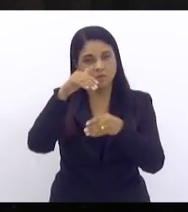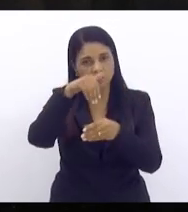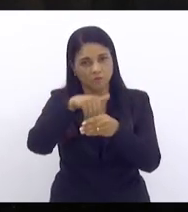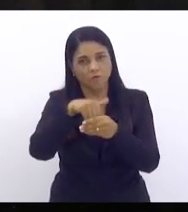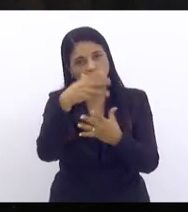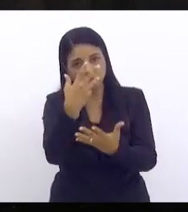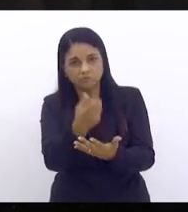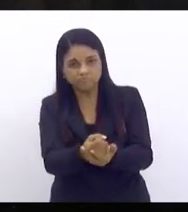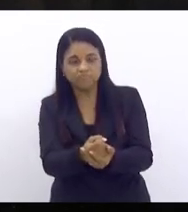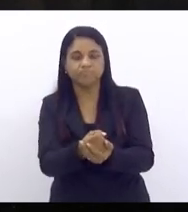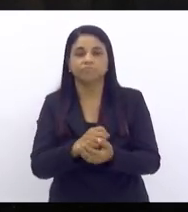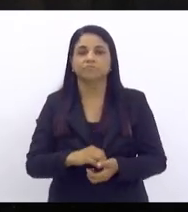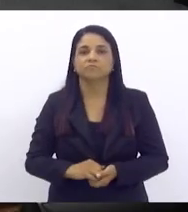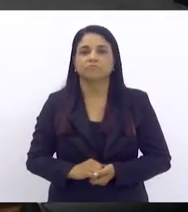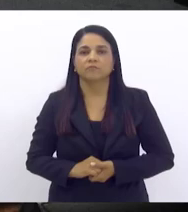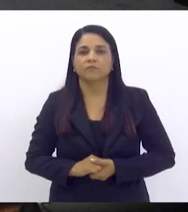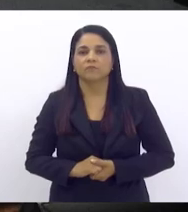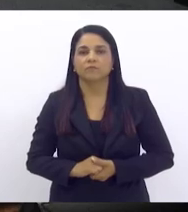favorável.